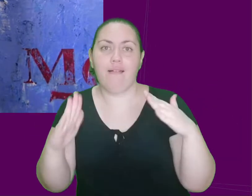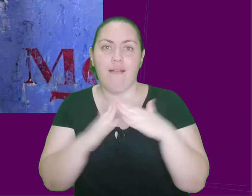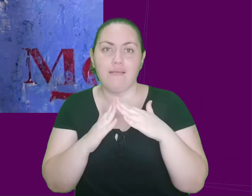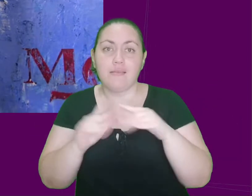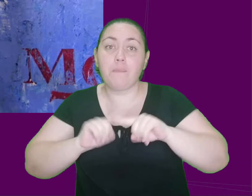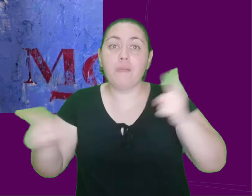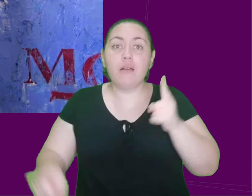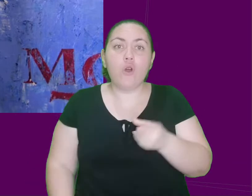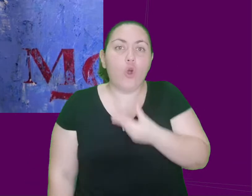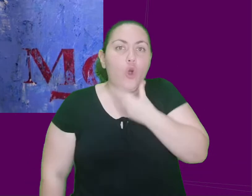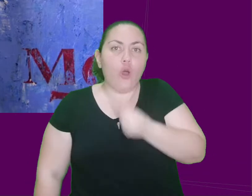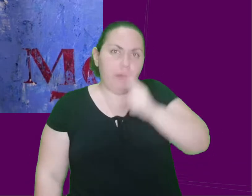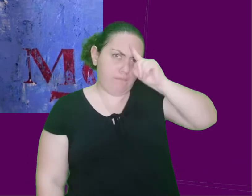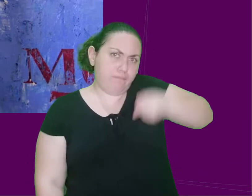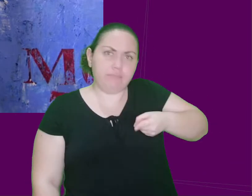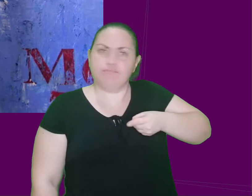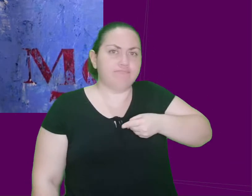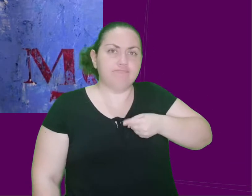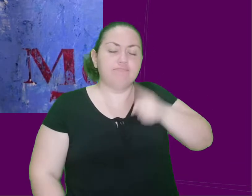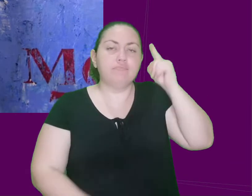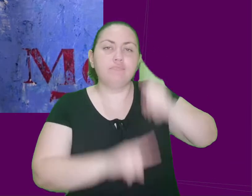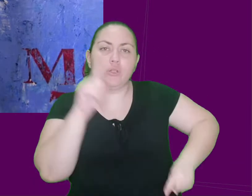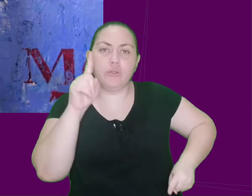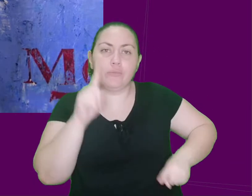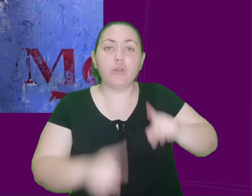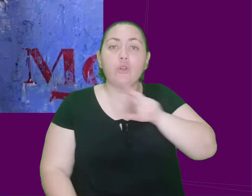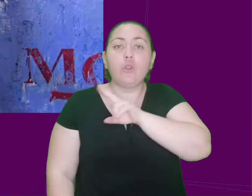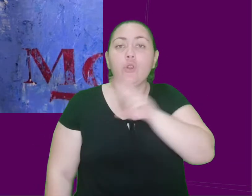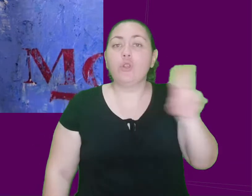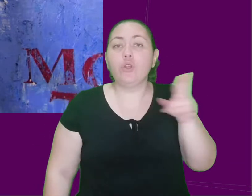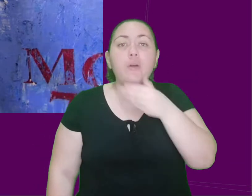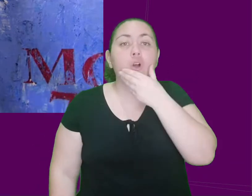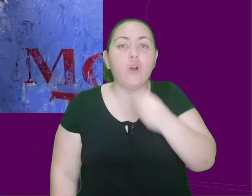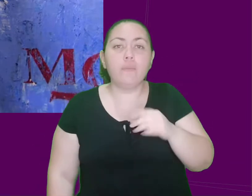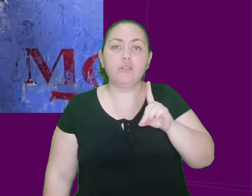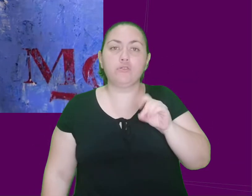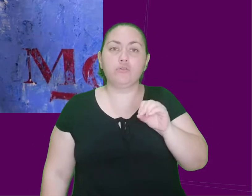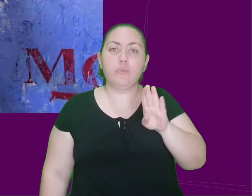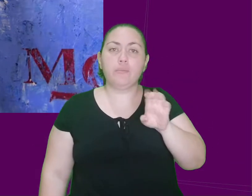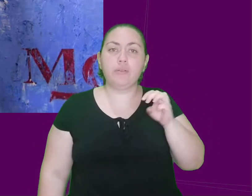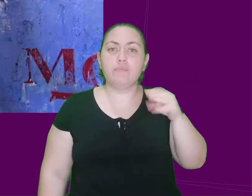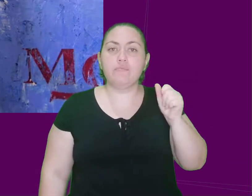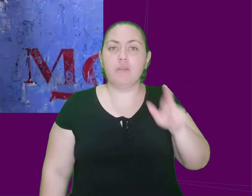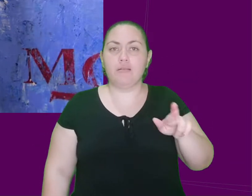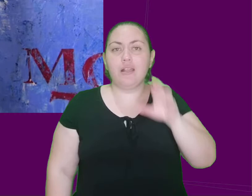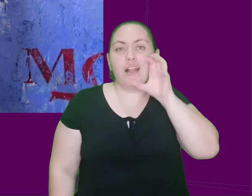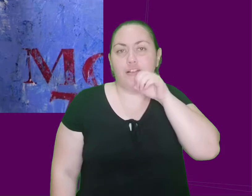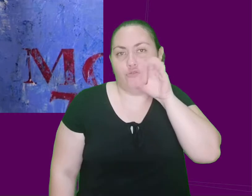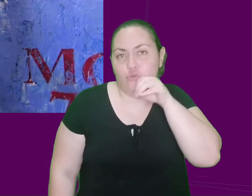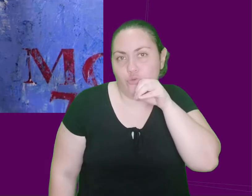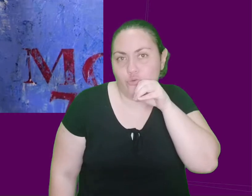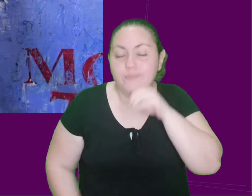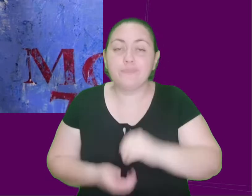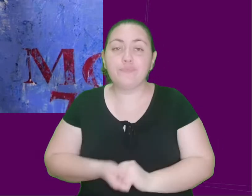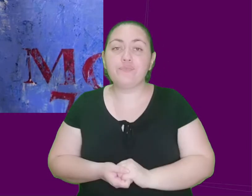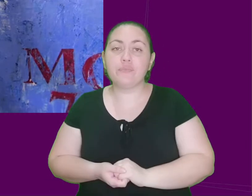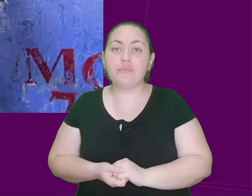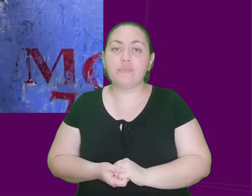casa, mas são impedidos pelo homem, chamado pelo narrador de Homem Doberman, por